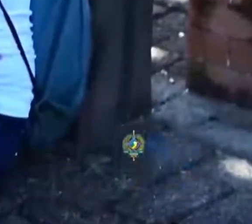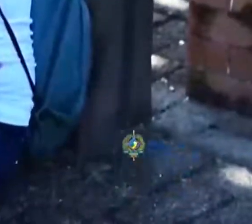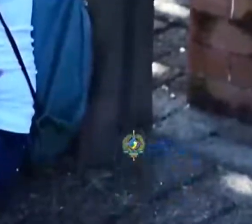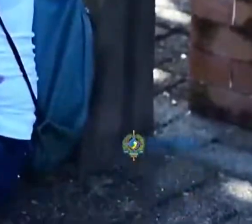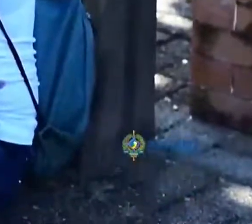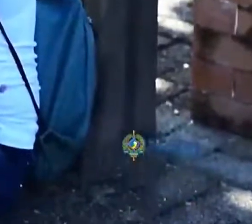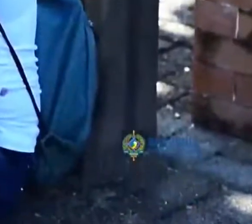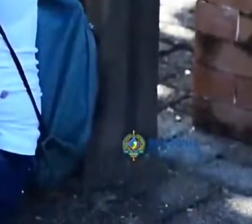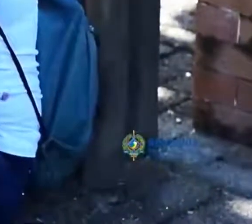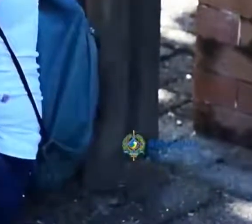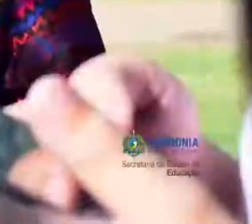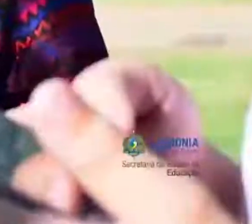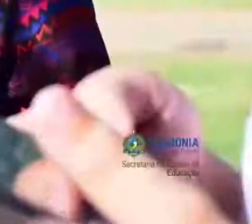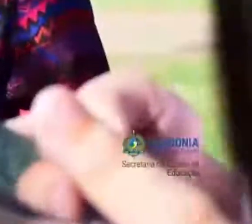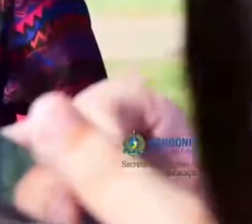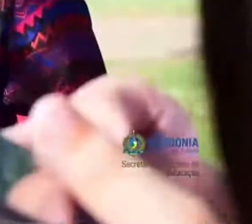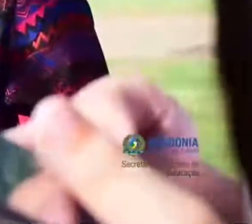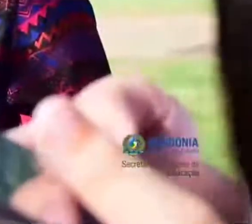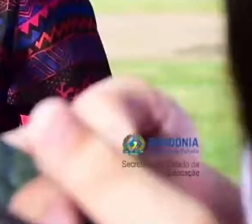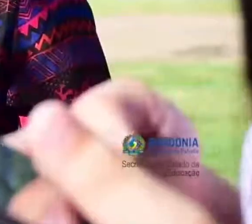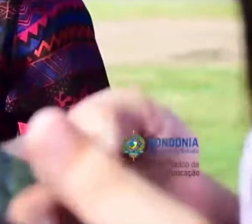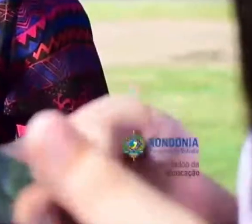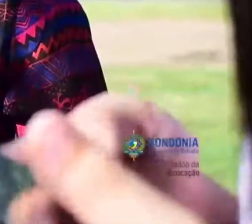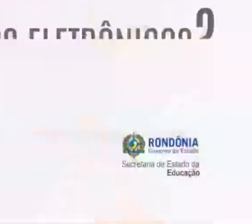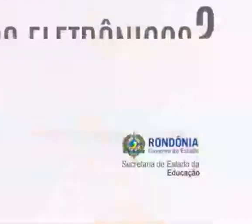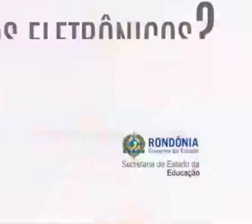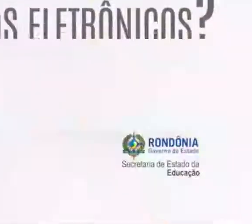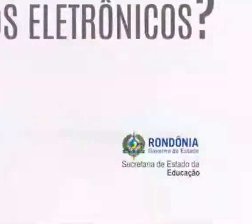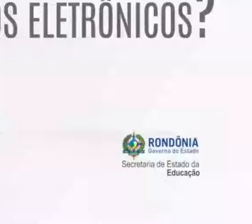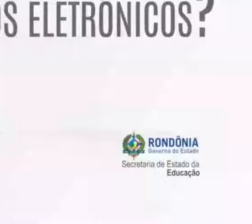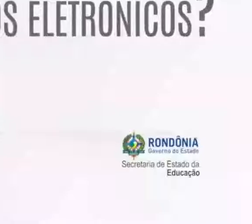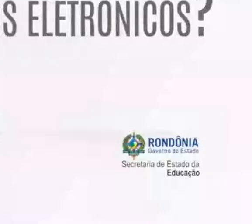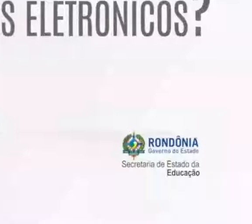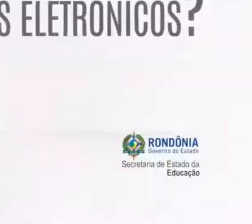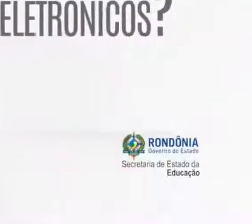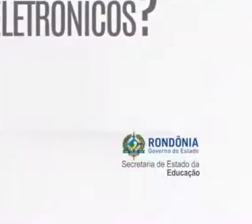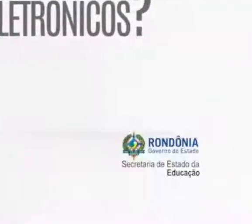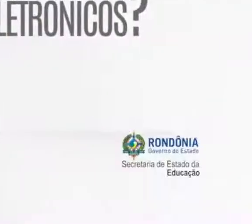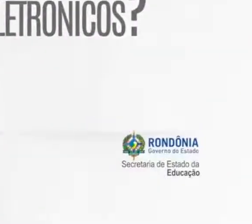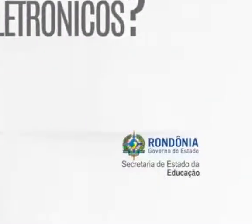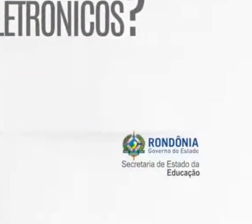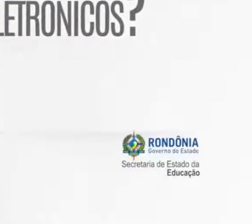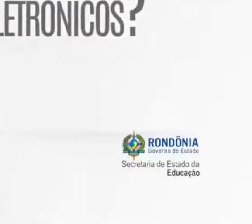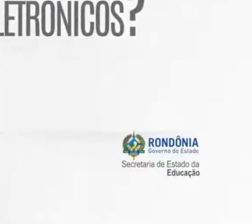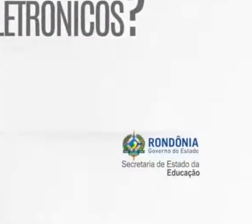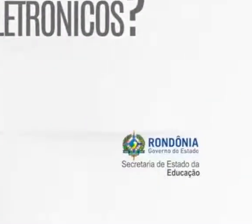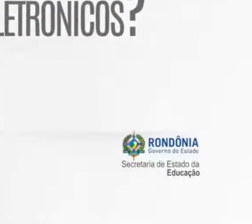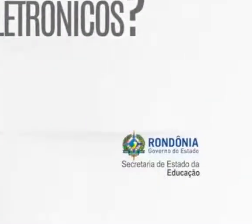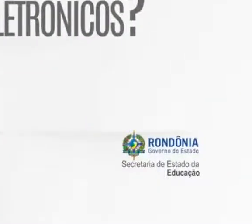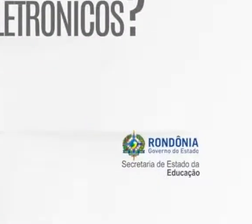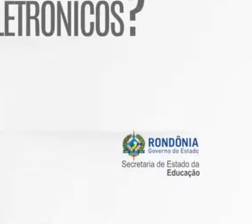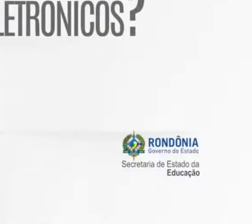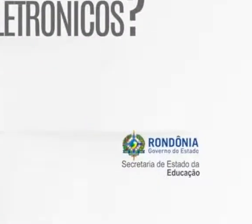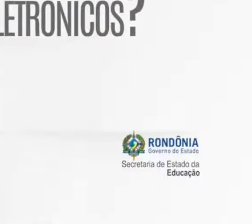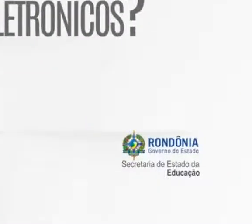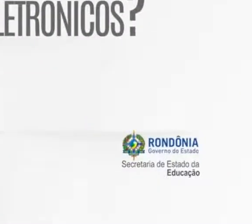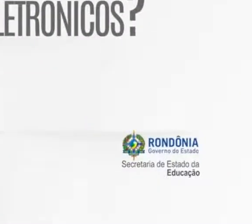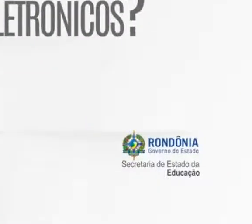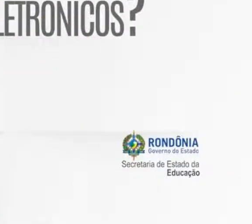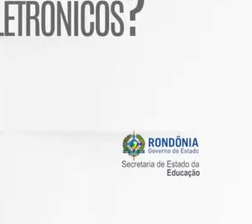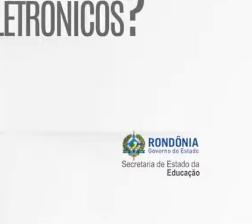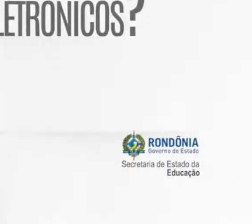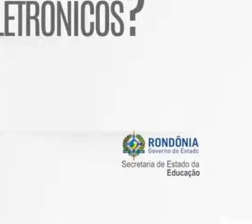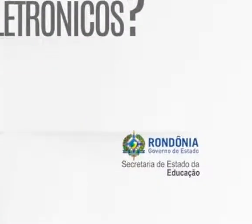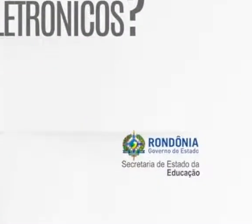celular, tablet ou computador, você tem que ficar atento. A maneira correta de usar aparelhos eletrônicos, como celular,